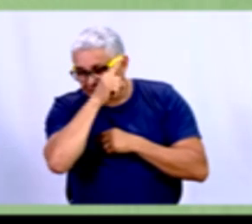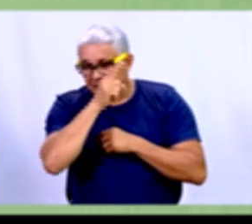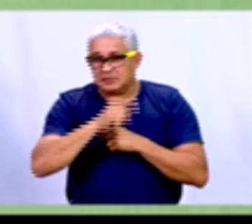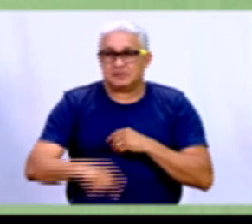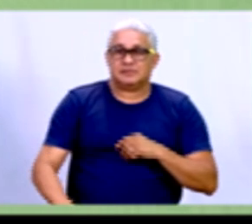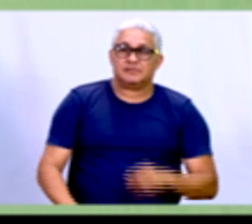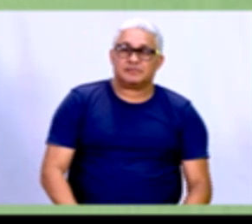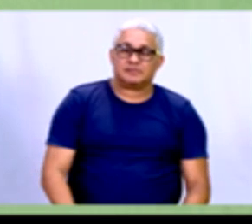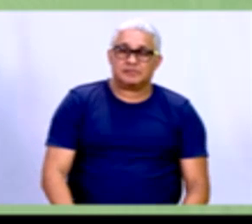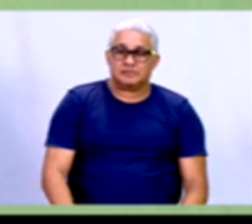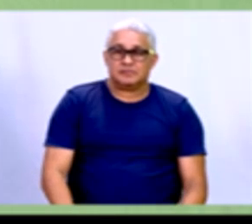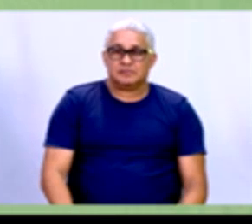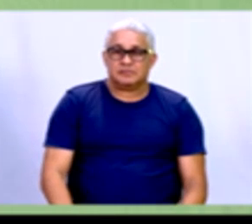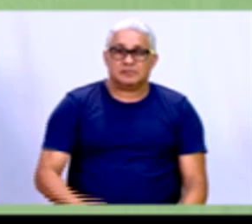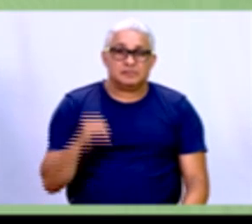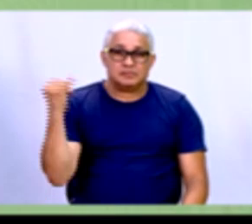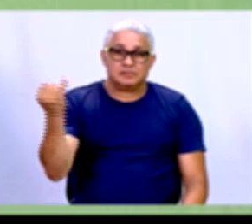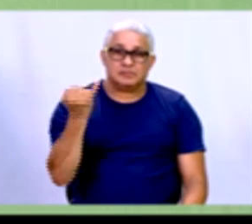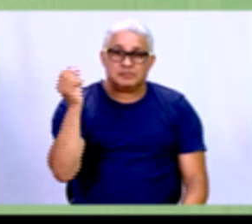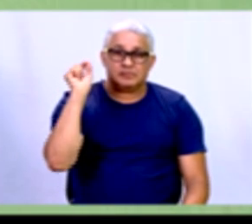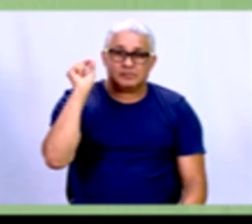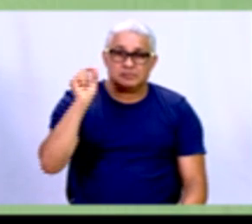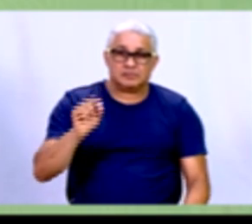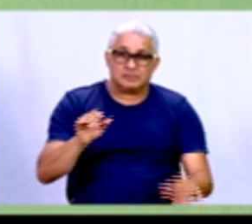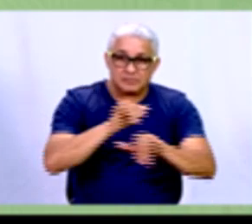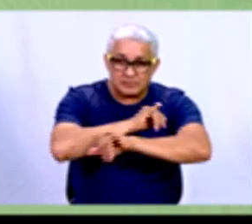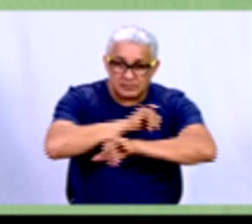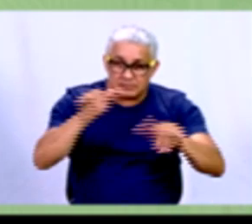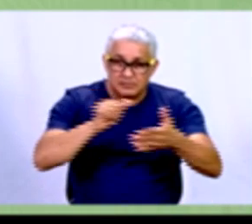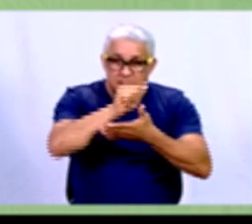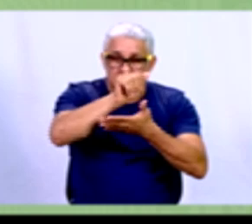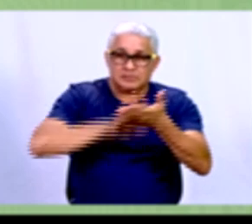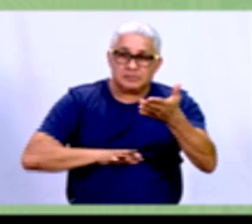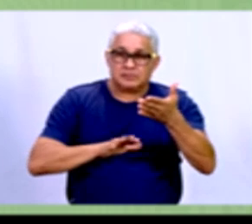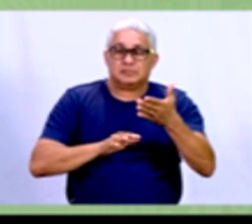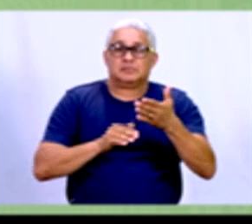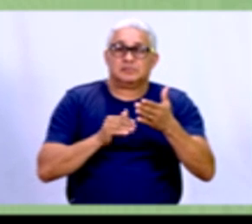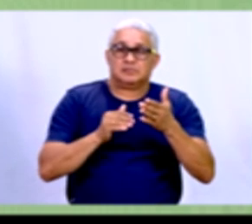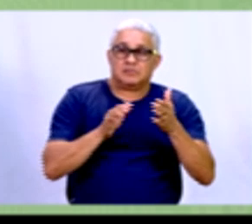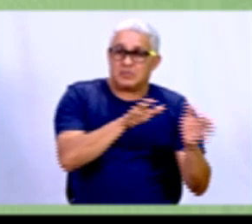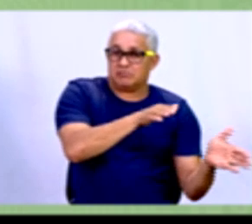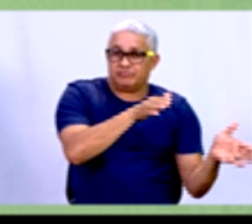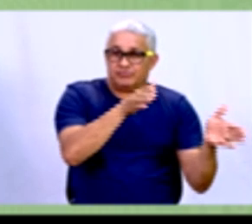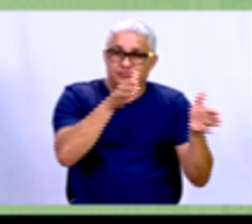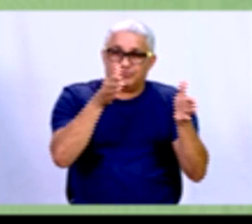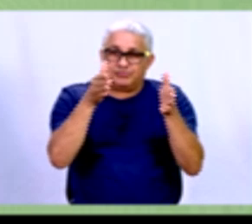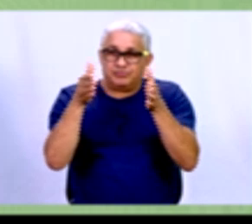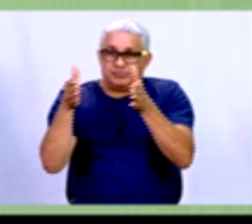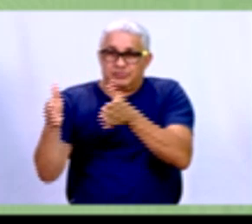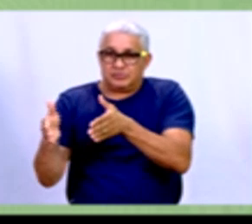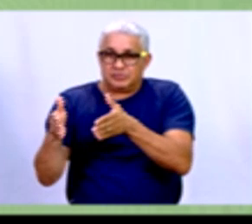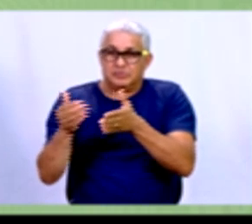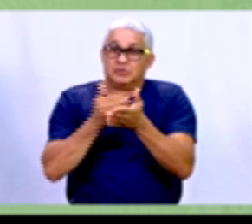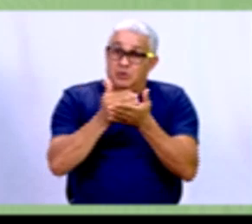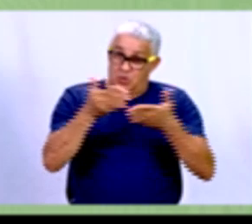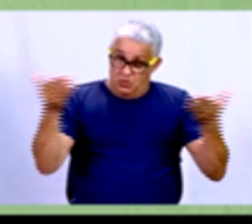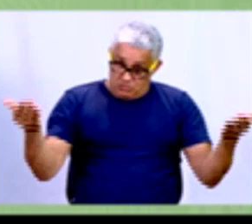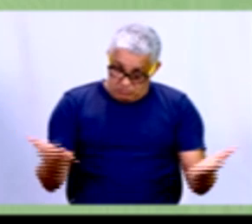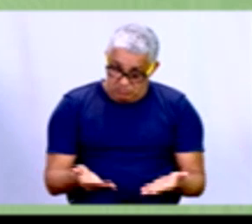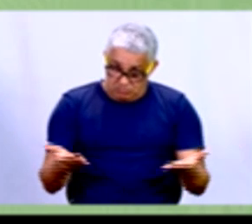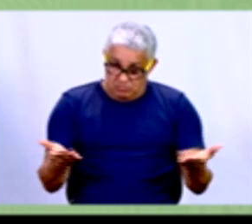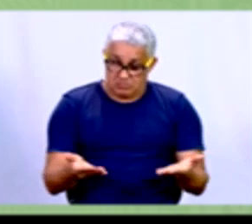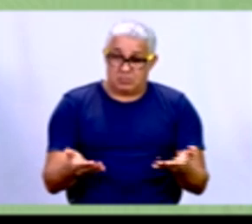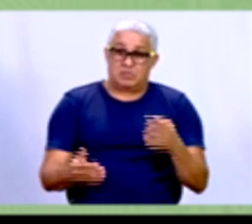e em cima disso é importante informá-los da atividade de percurso que vocês vão ter que iniciar ainda hoje de